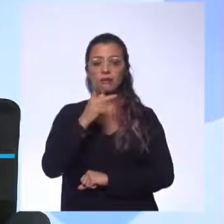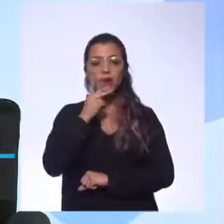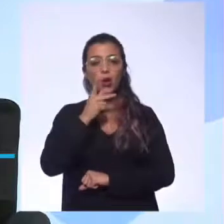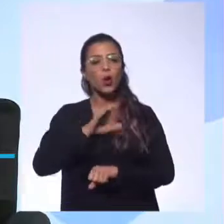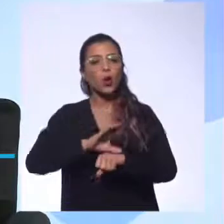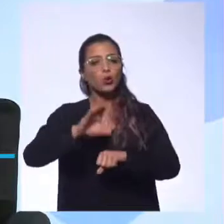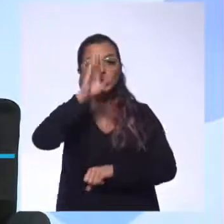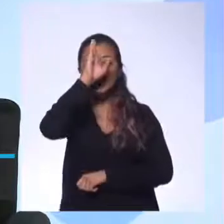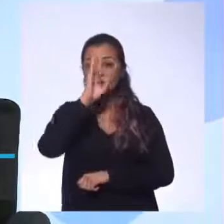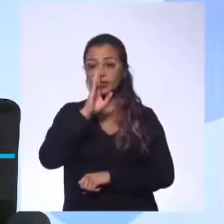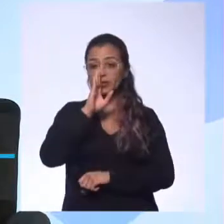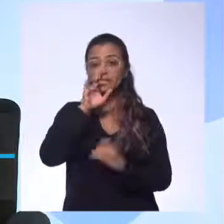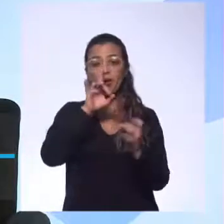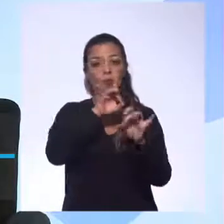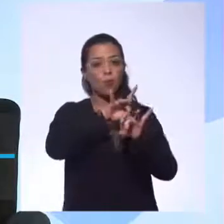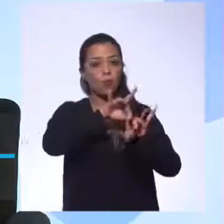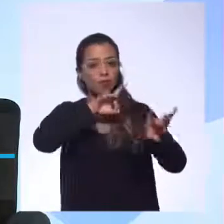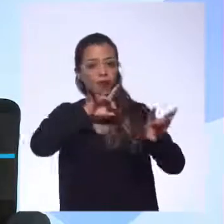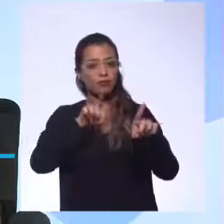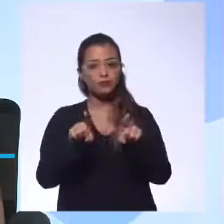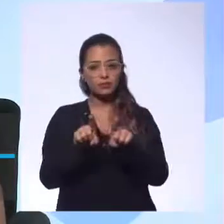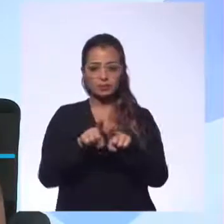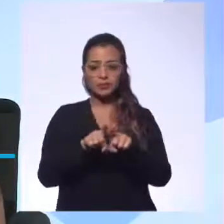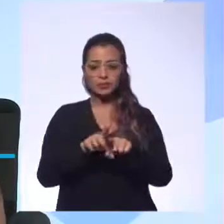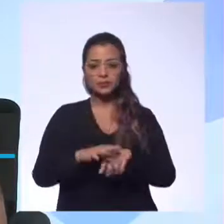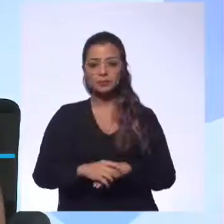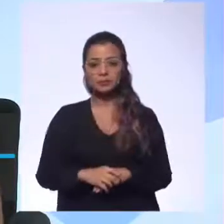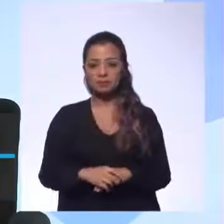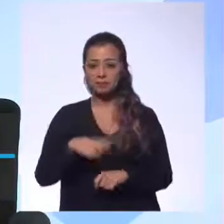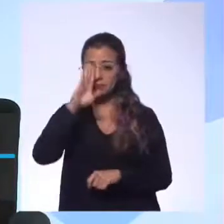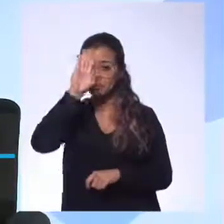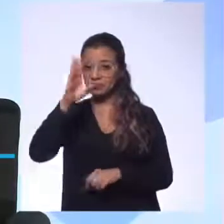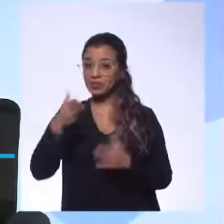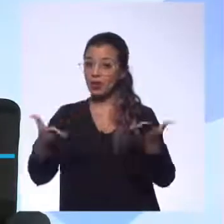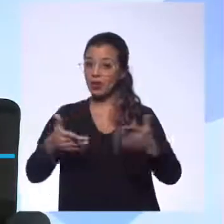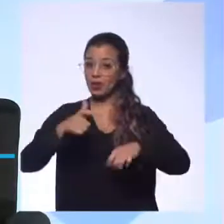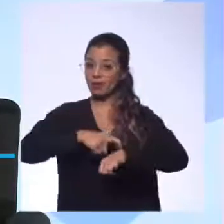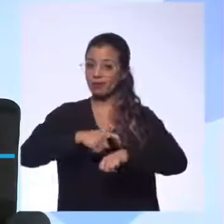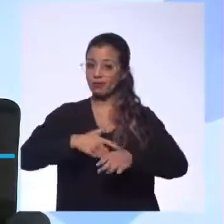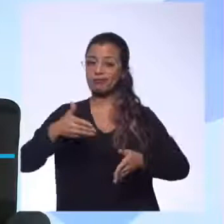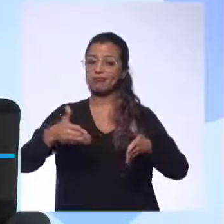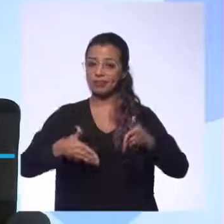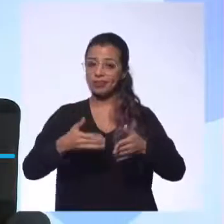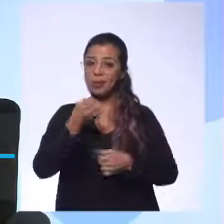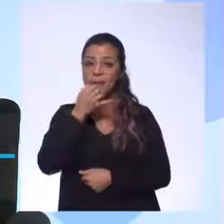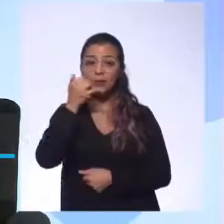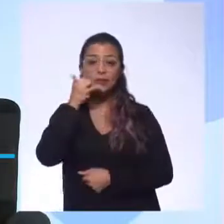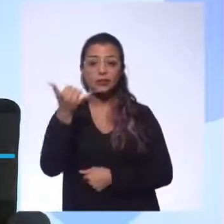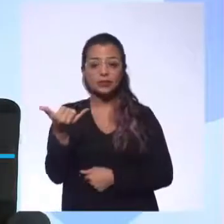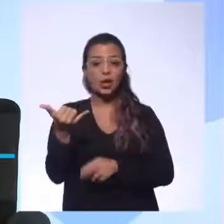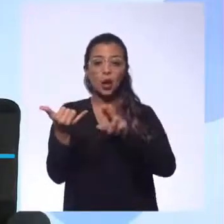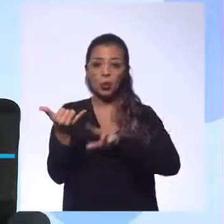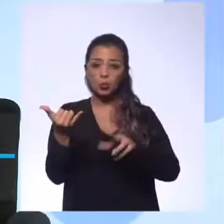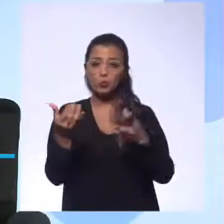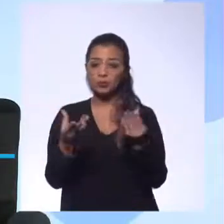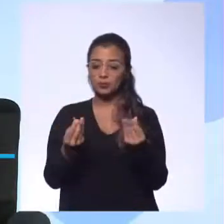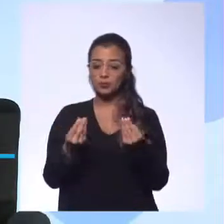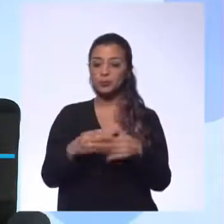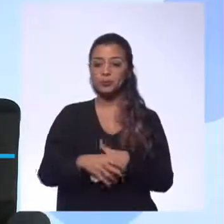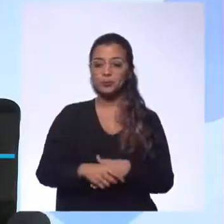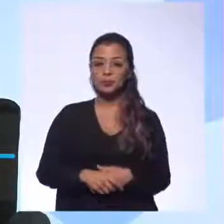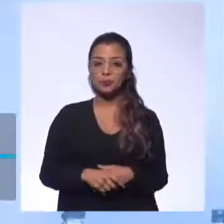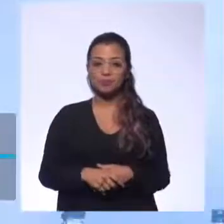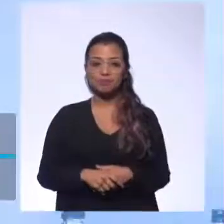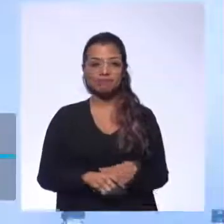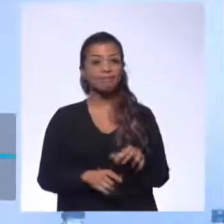online, EAD. São coisas que, ainda mais nessa época, o pessoal está procurando muito, né? Então a interação do celular realmente está sendo usado muito para isso. Agora